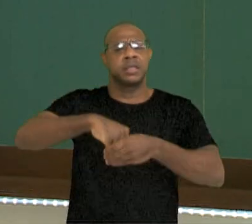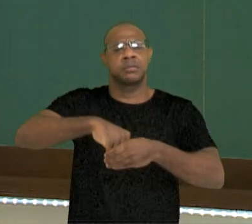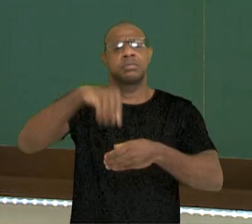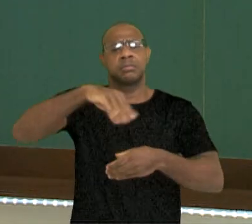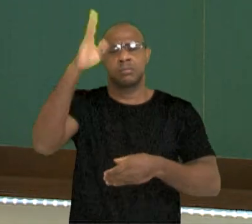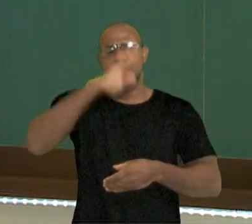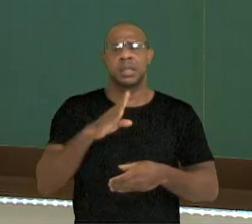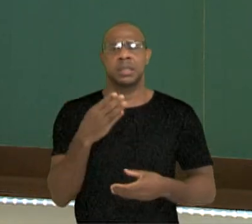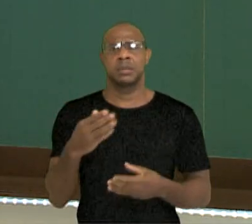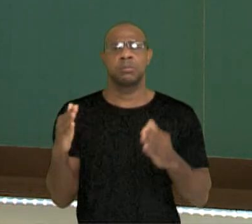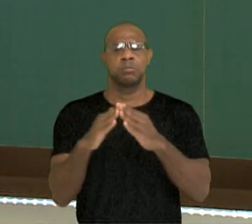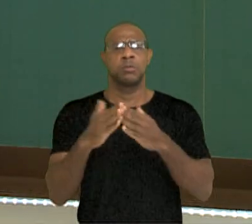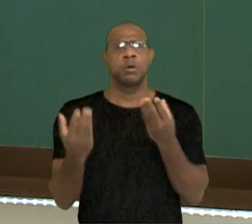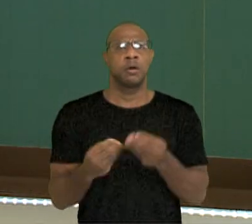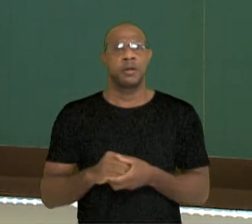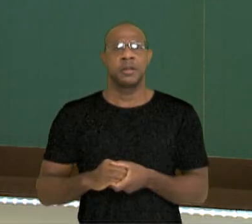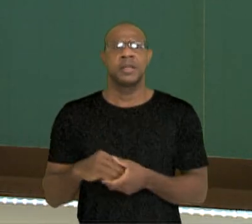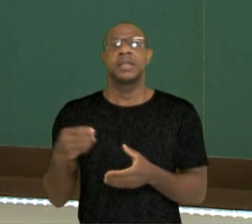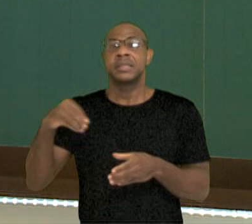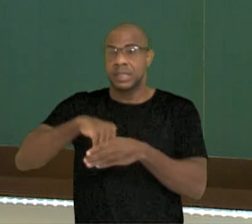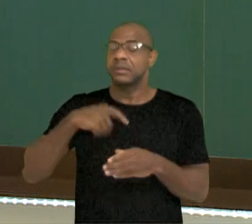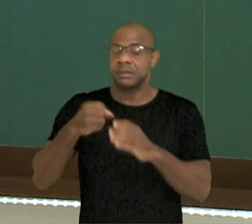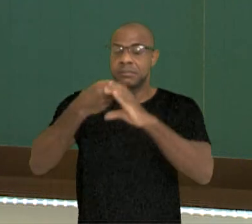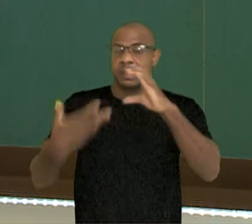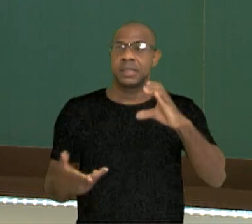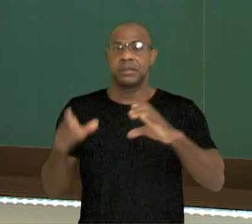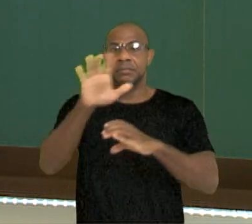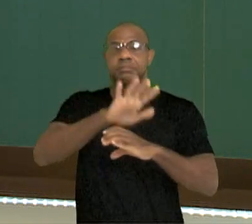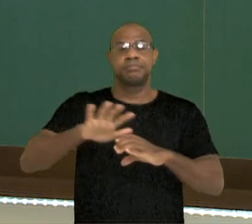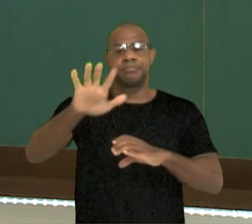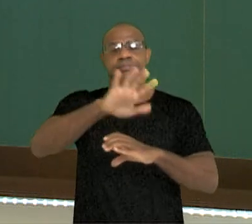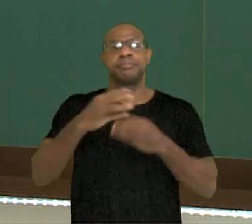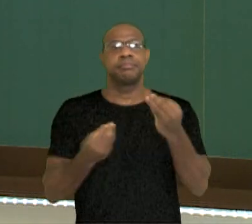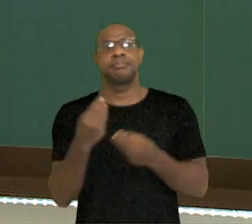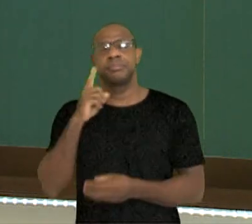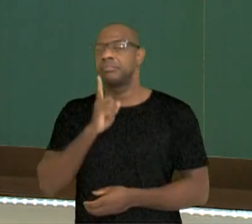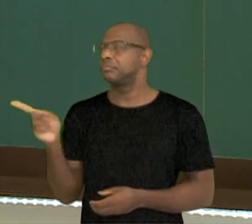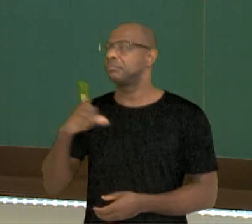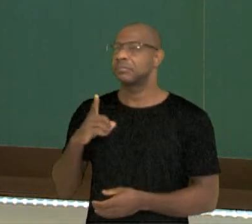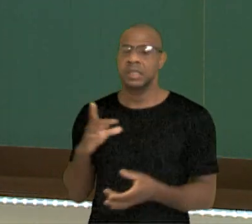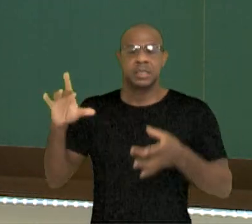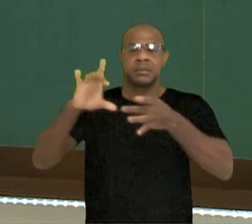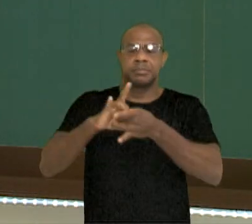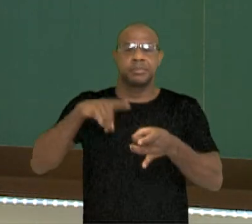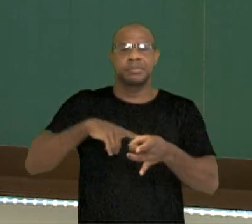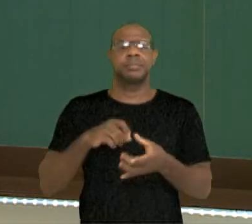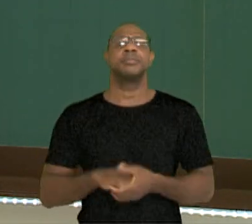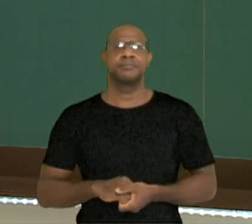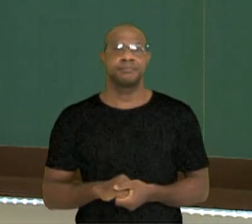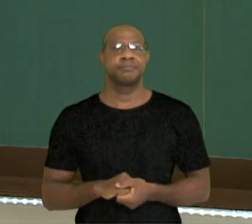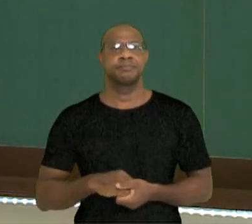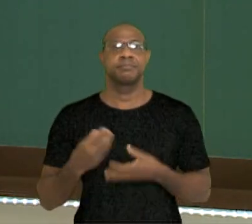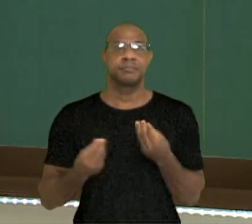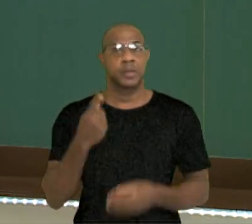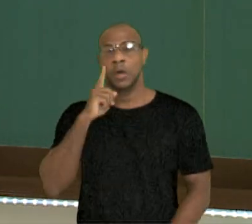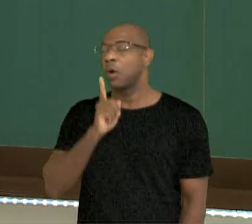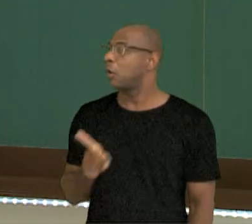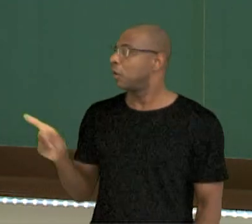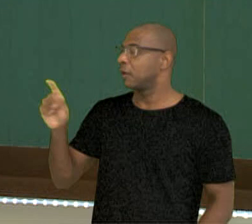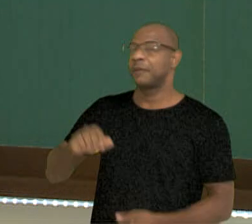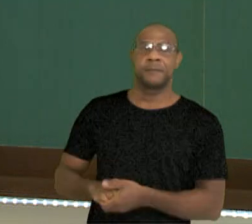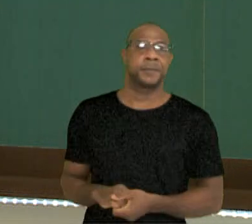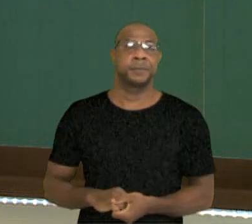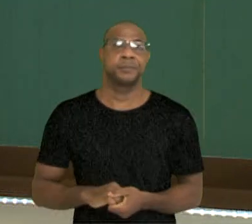território, né? Destas características aqui, estar dentro dessas fronteiras brasileiras. Então ali,